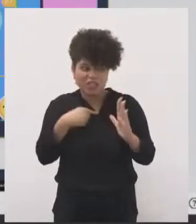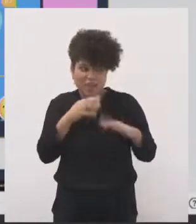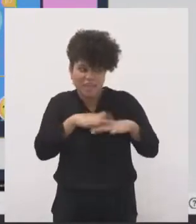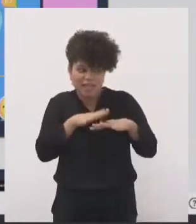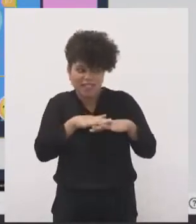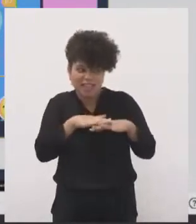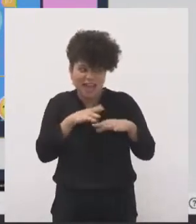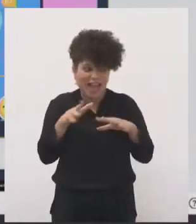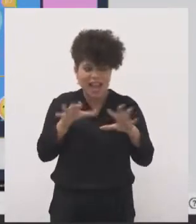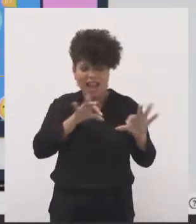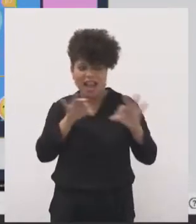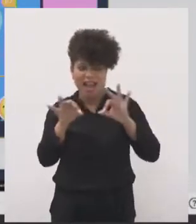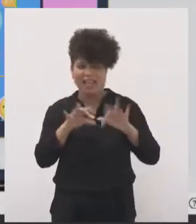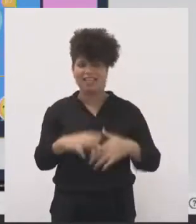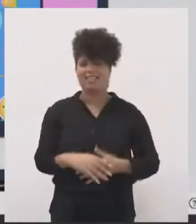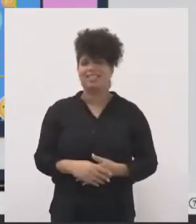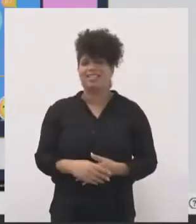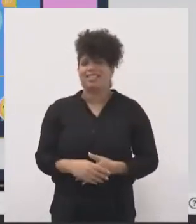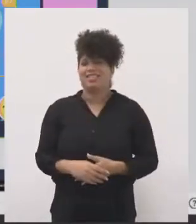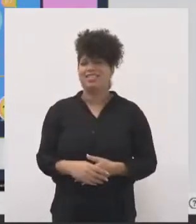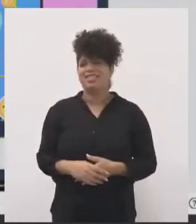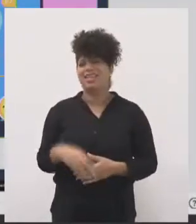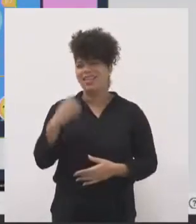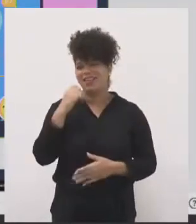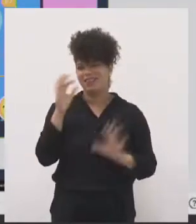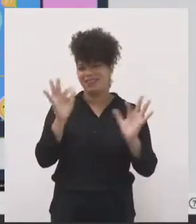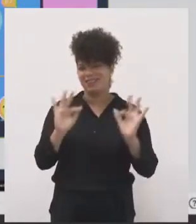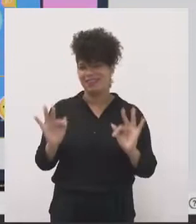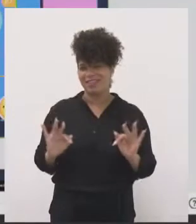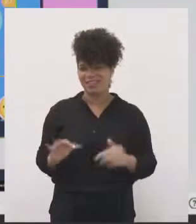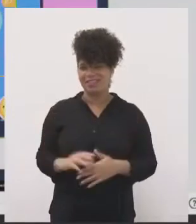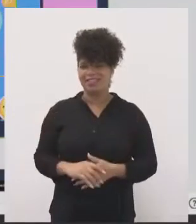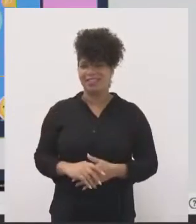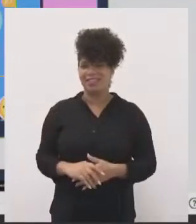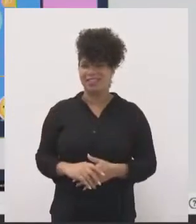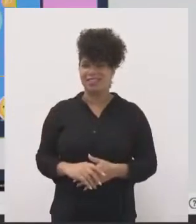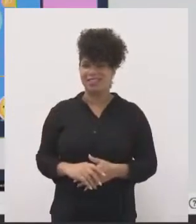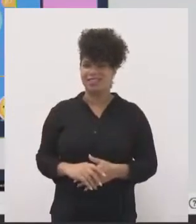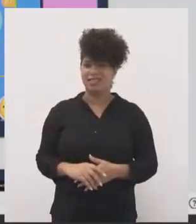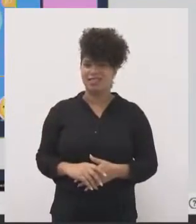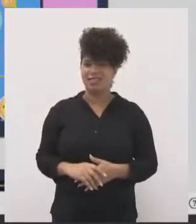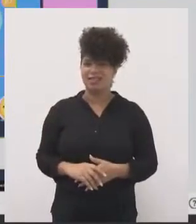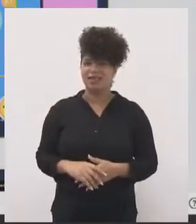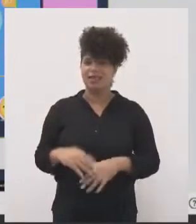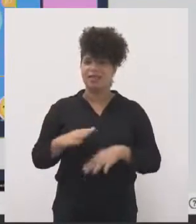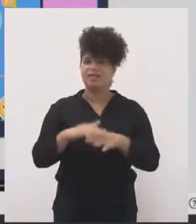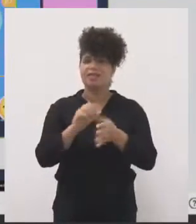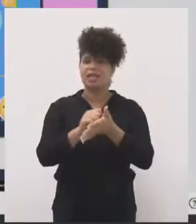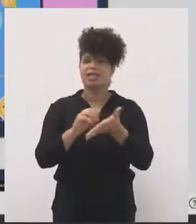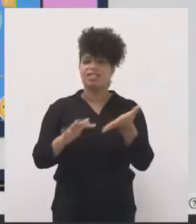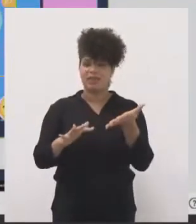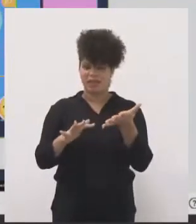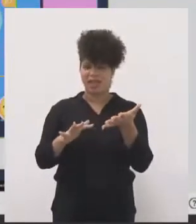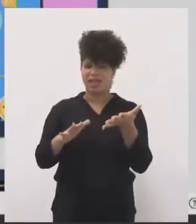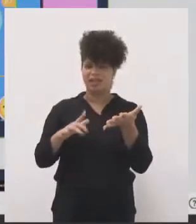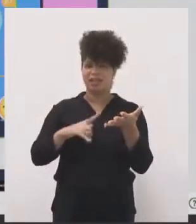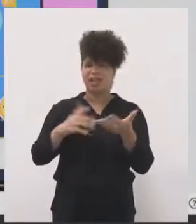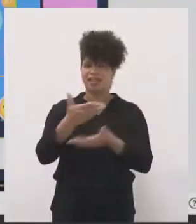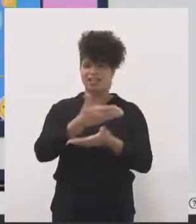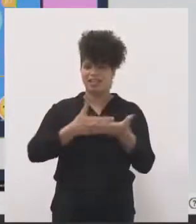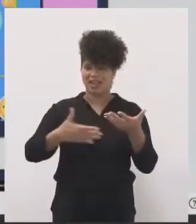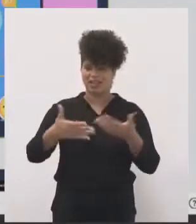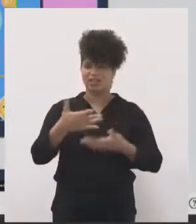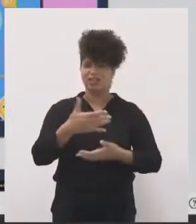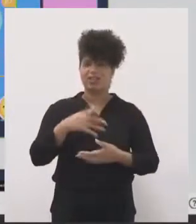Ai, que maravilha, fico feliz. Então, eu quis mostrar essa atividade interativa porque a gente está